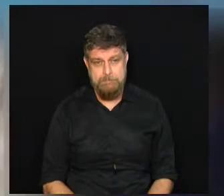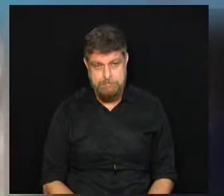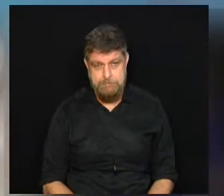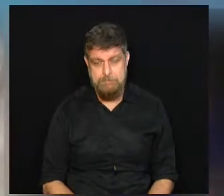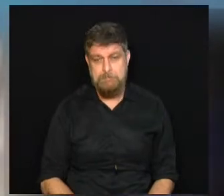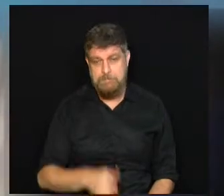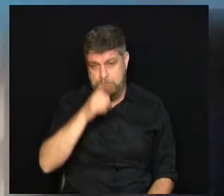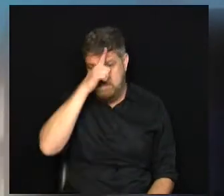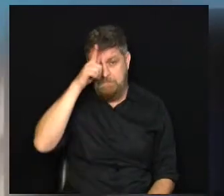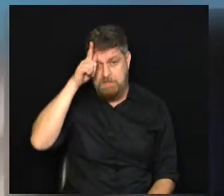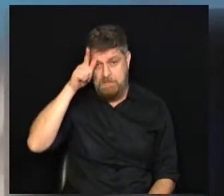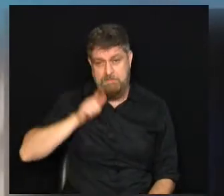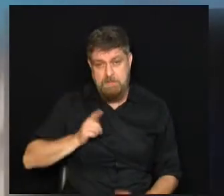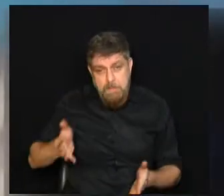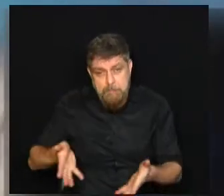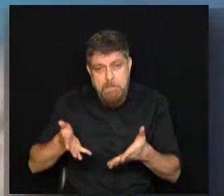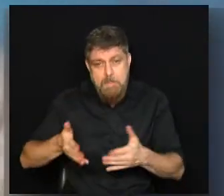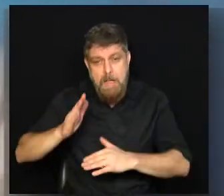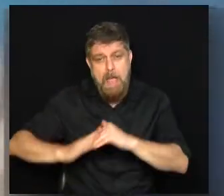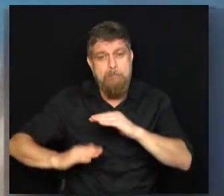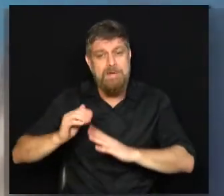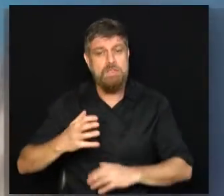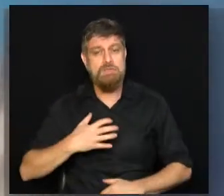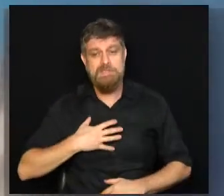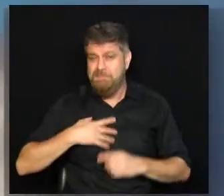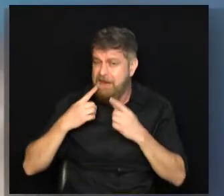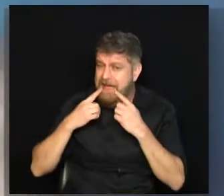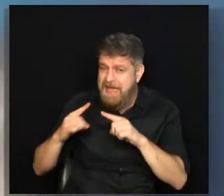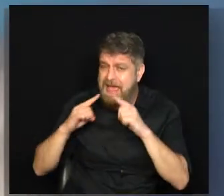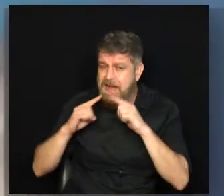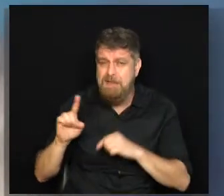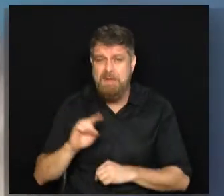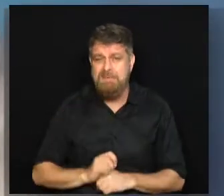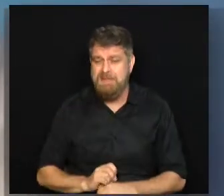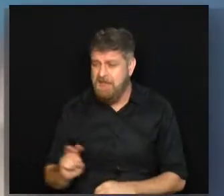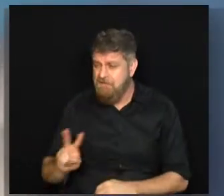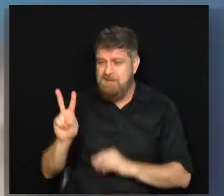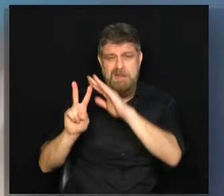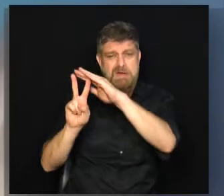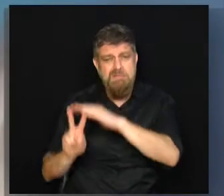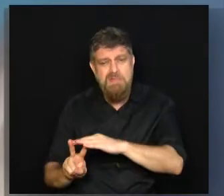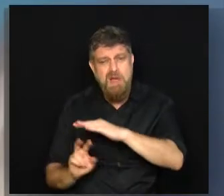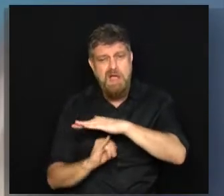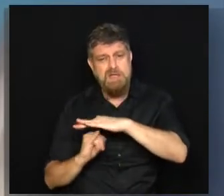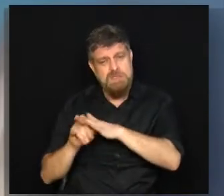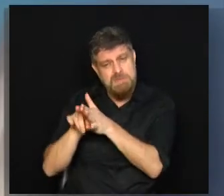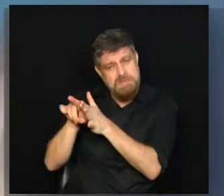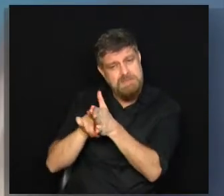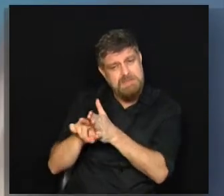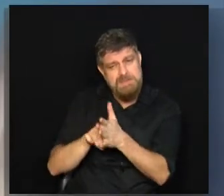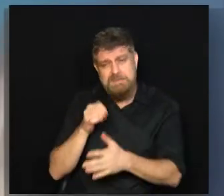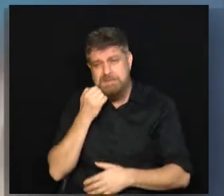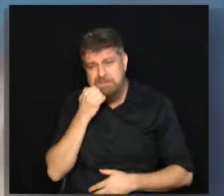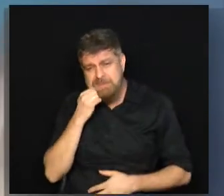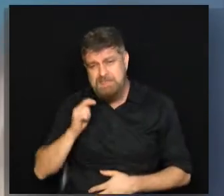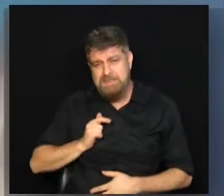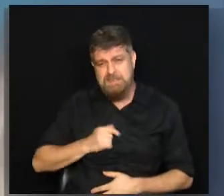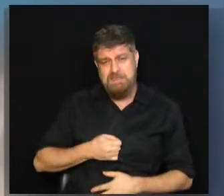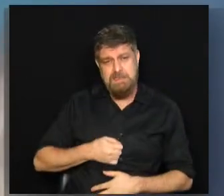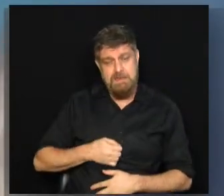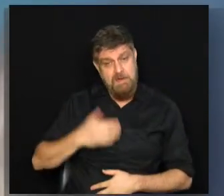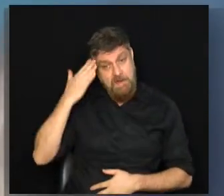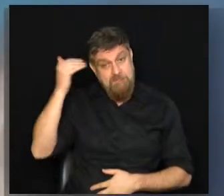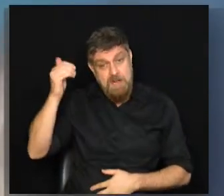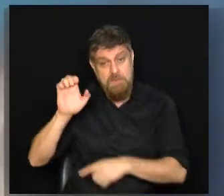Gustavo Peta promoveu o ato como forma de protesto à desvalorização de institutos de pesquisa de renome do estado de São